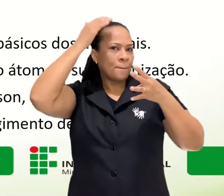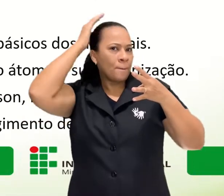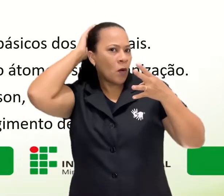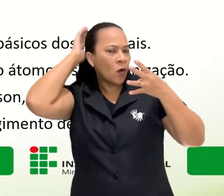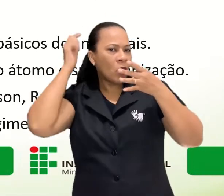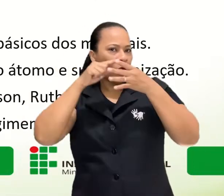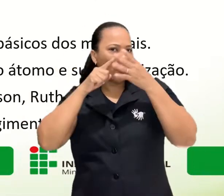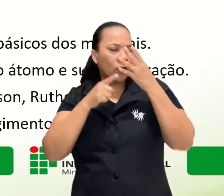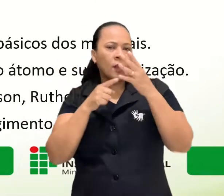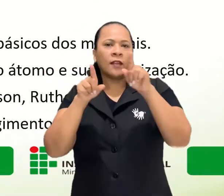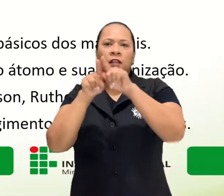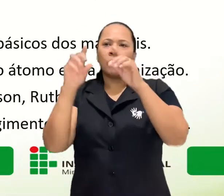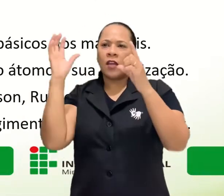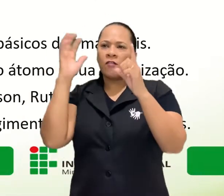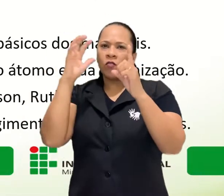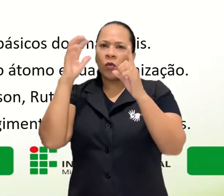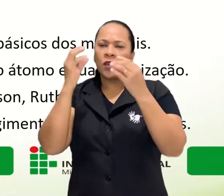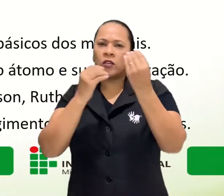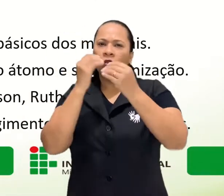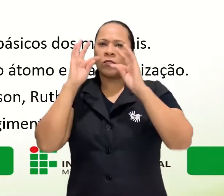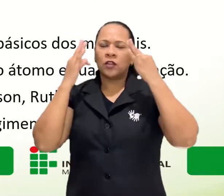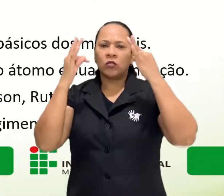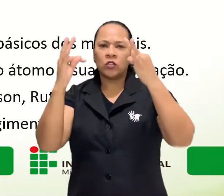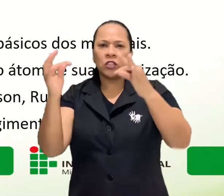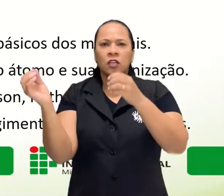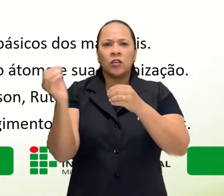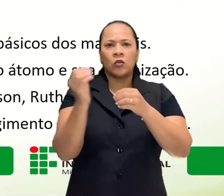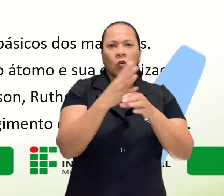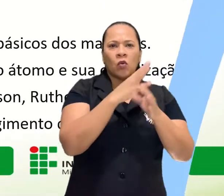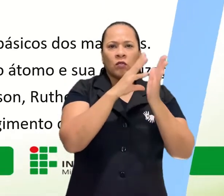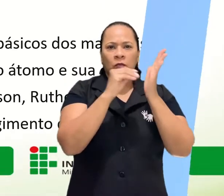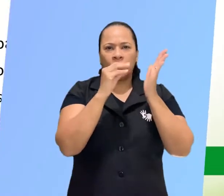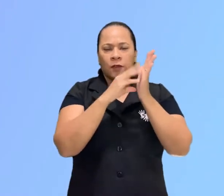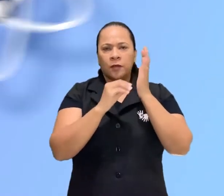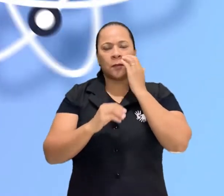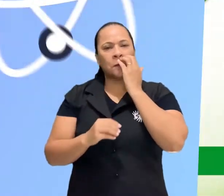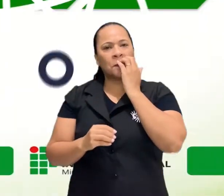da evolução tecnológica no surgimento de novos modelos.